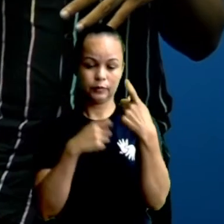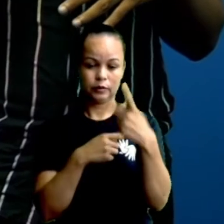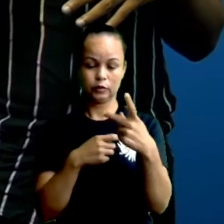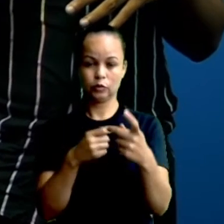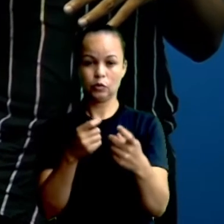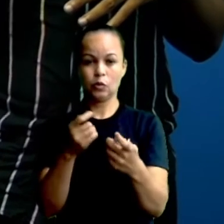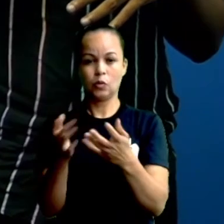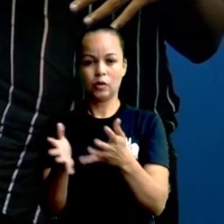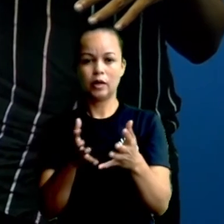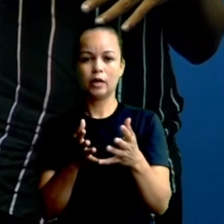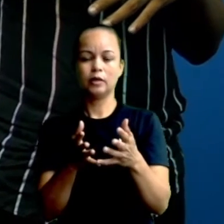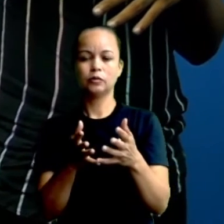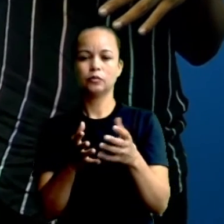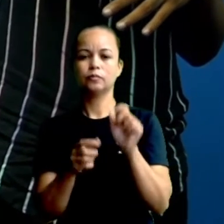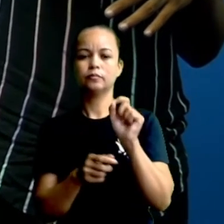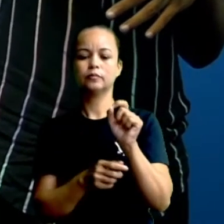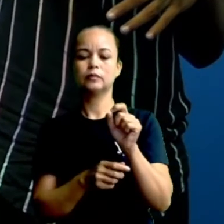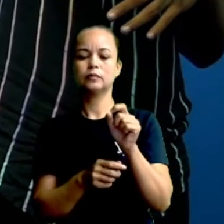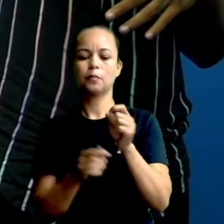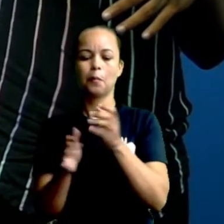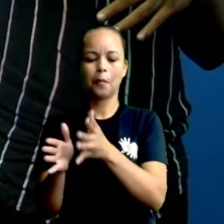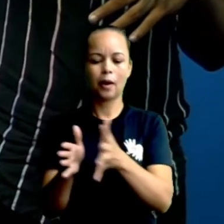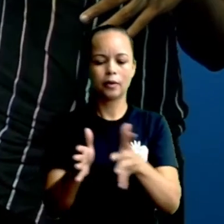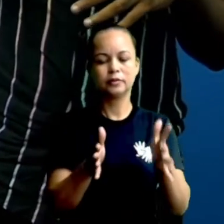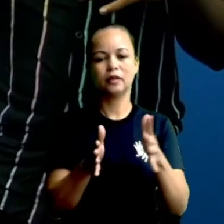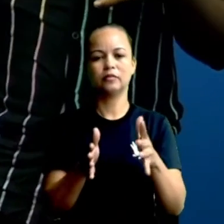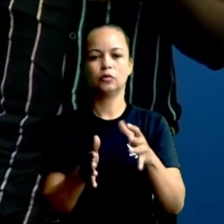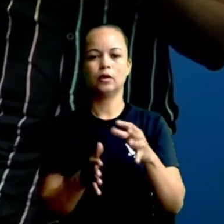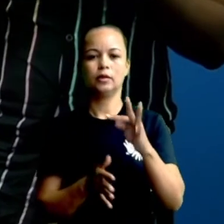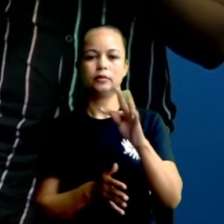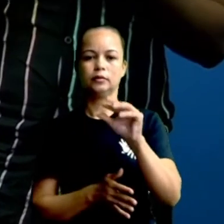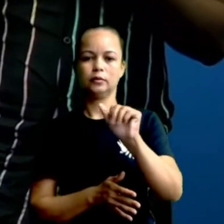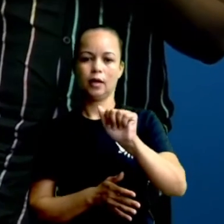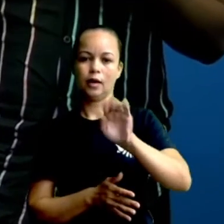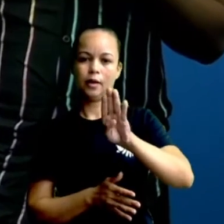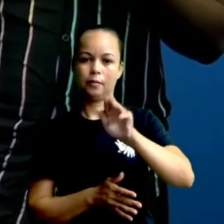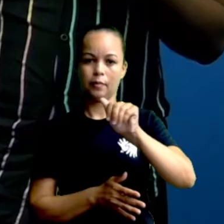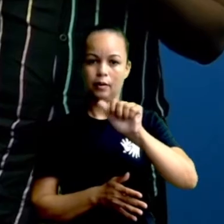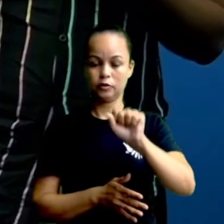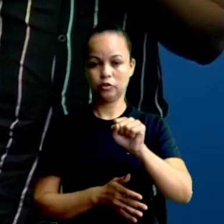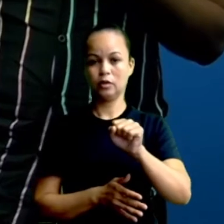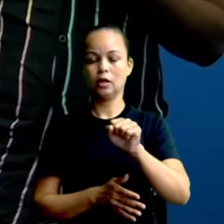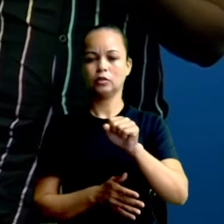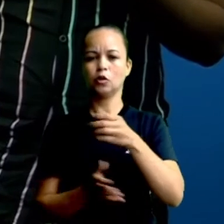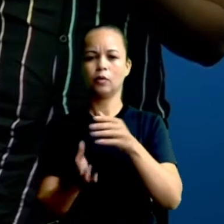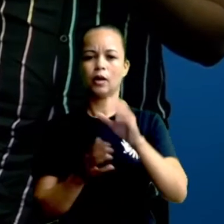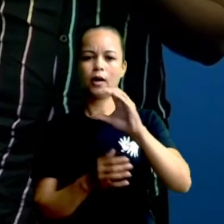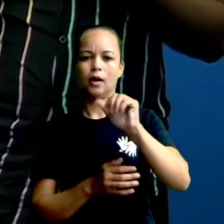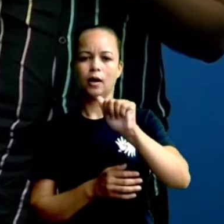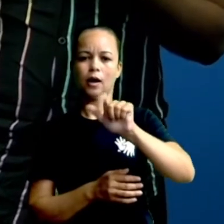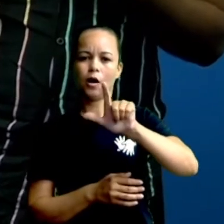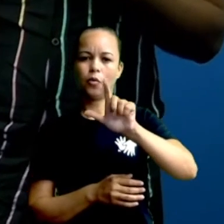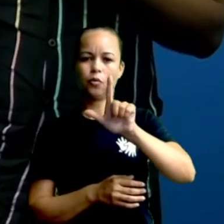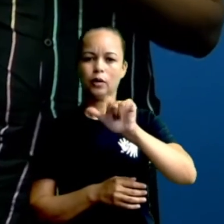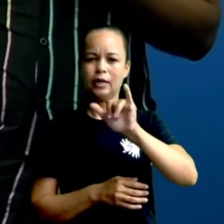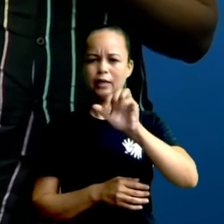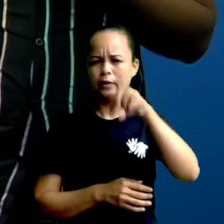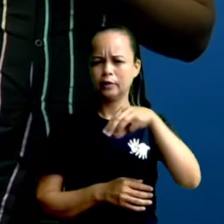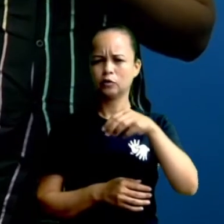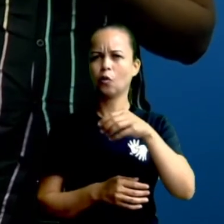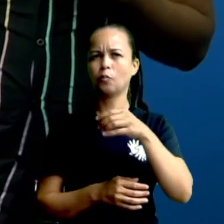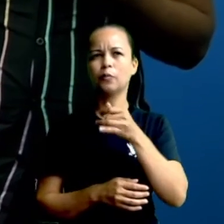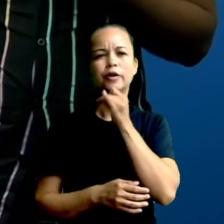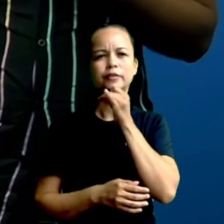de canibalismo, ela passava em todas as tabas, tomando cauim, tá? Que é como se fosse uma cachaça